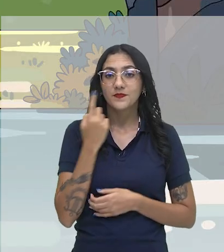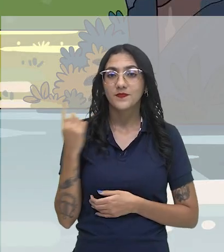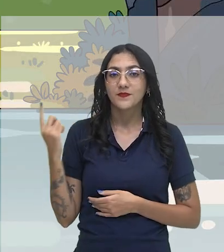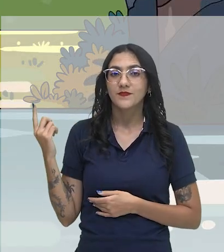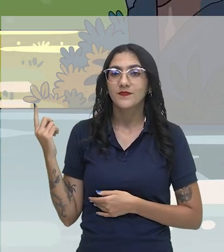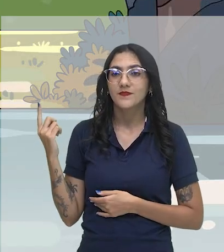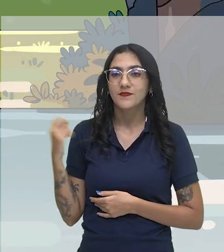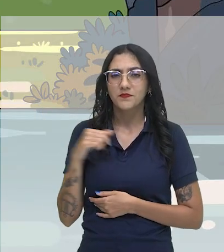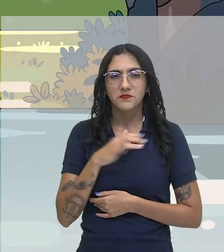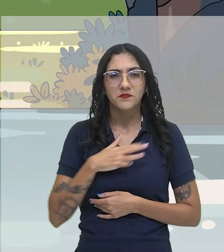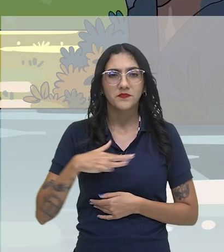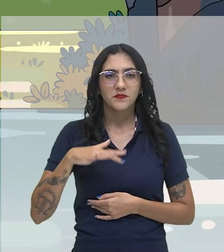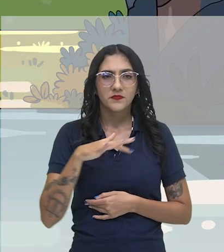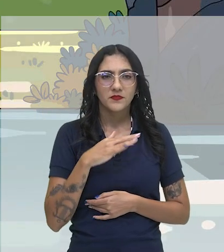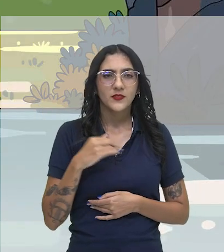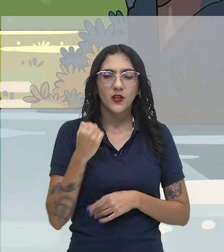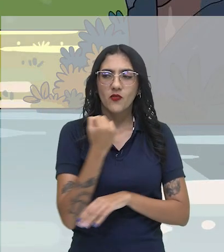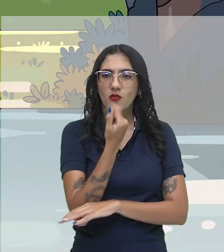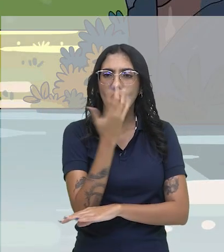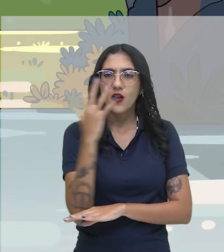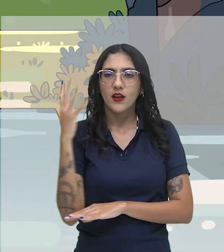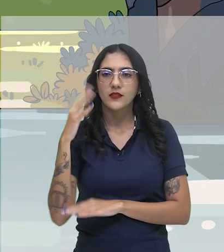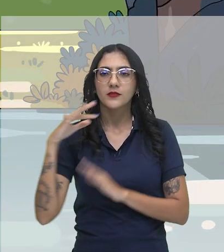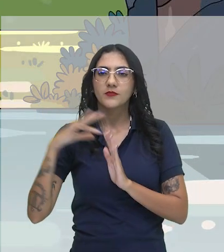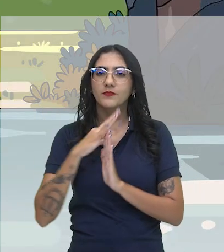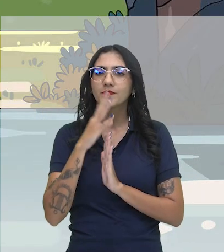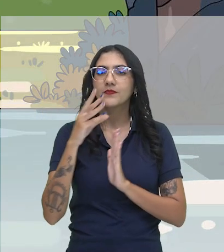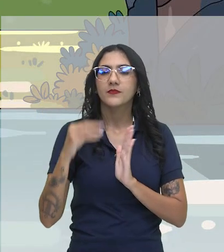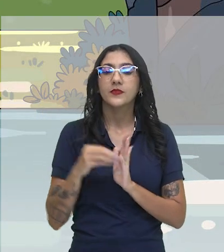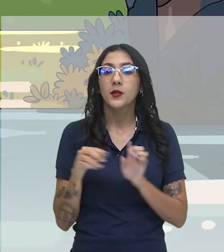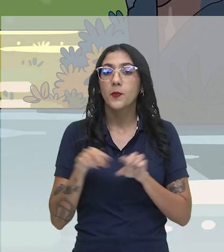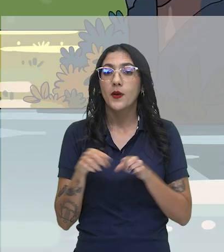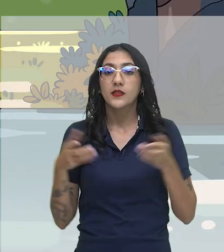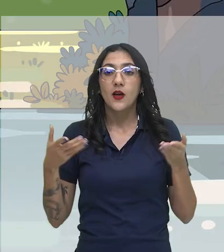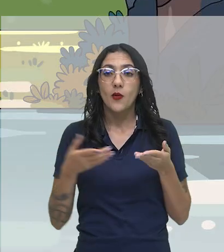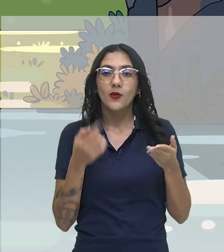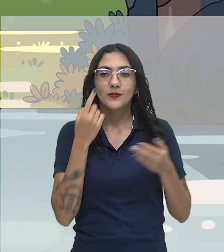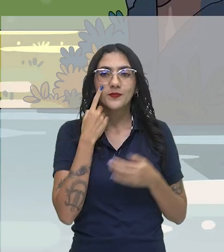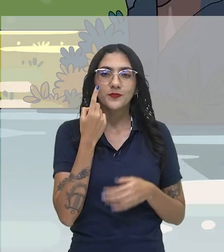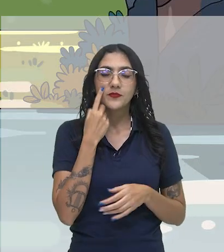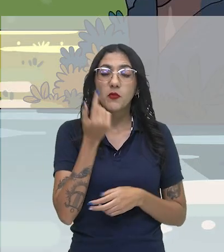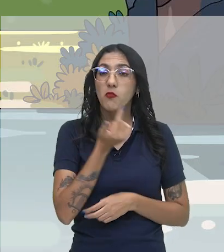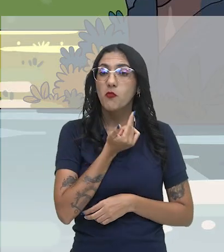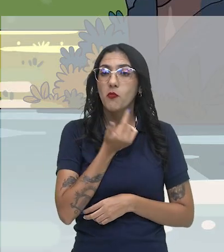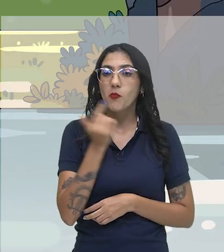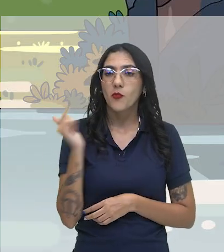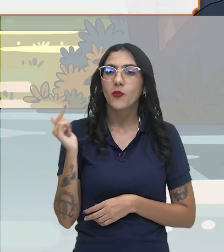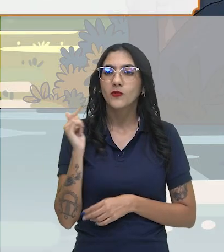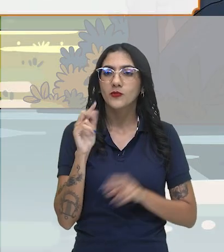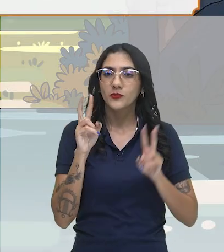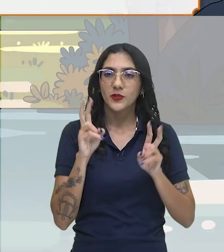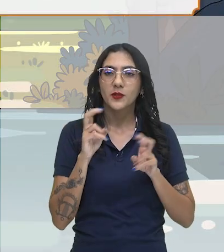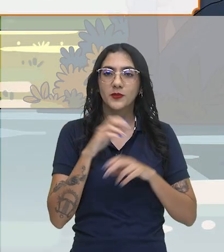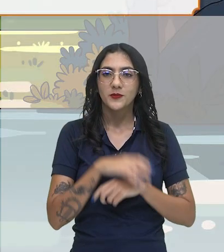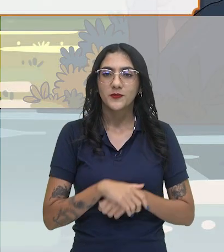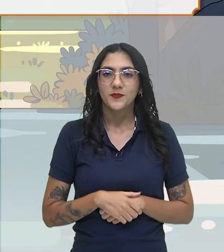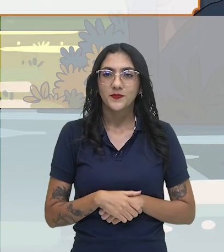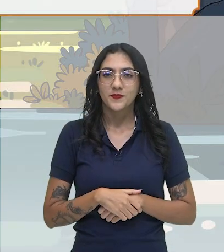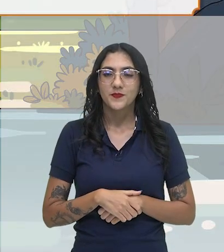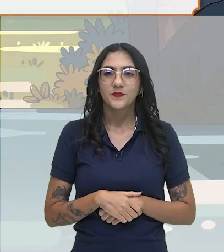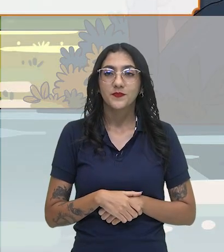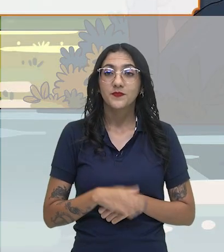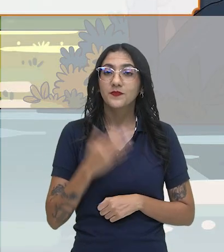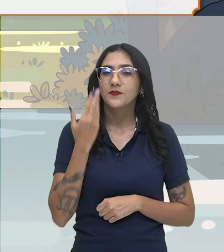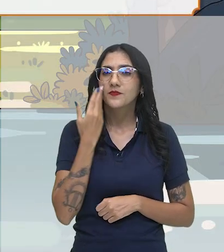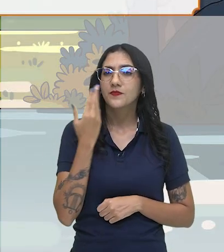da floresta amazônica, mas é para falar de um outro assunto, ok? Vamos lá. Olha só